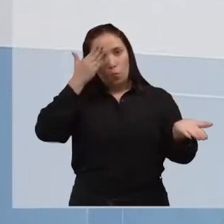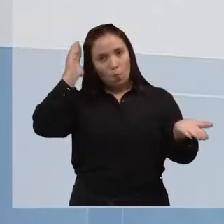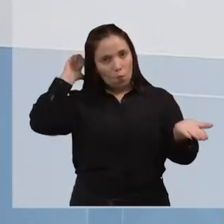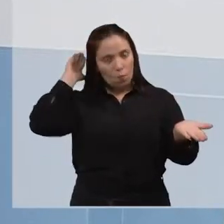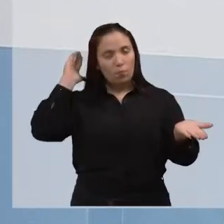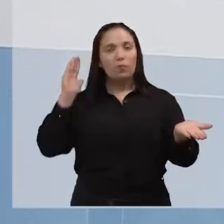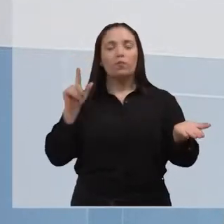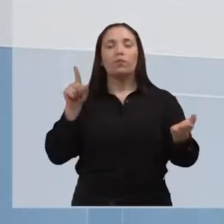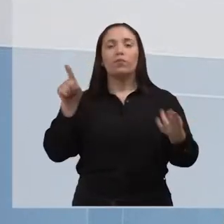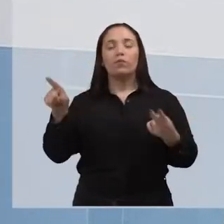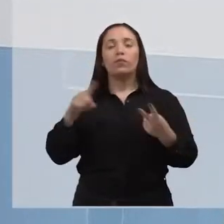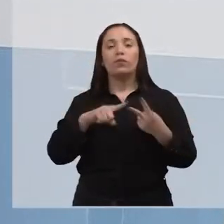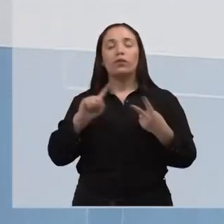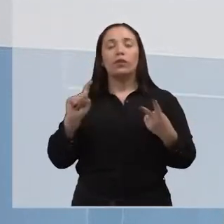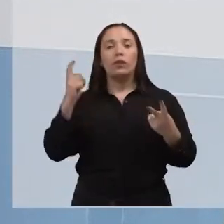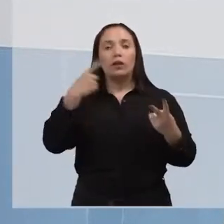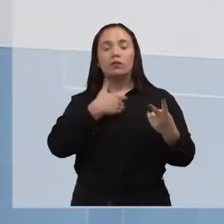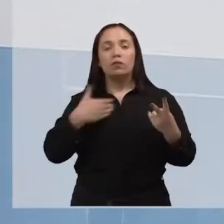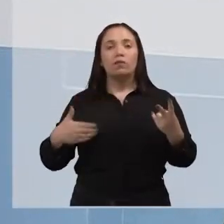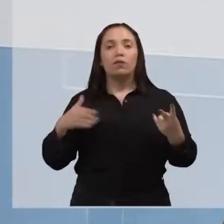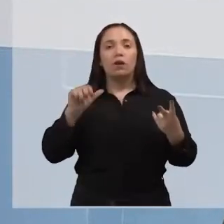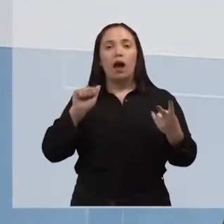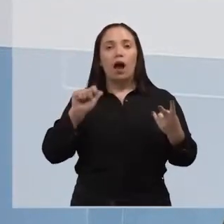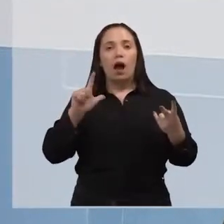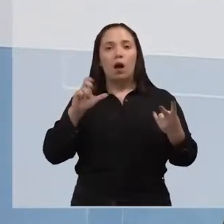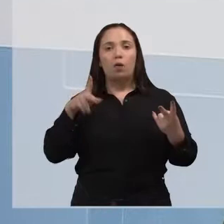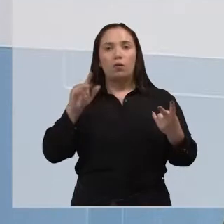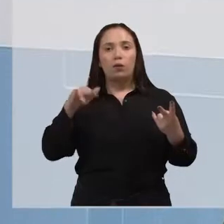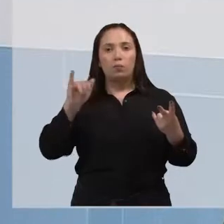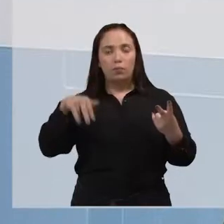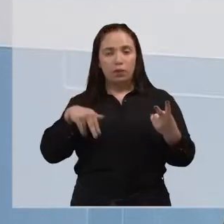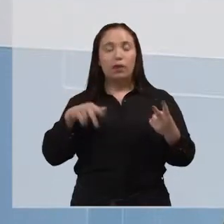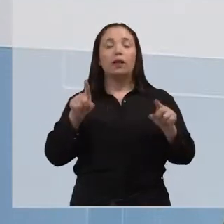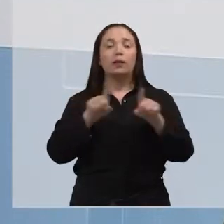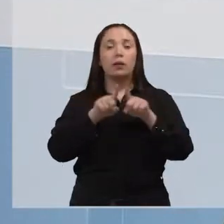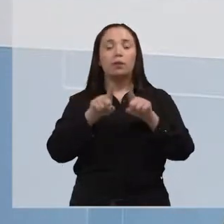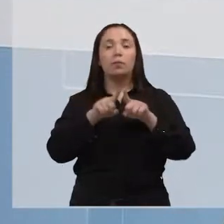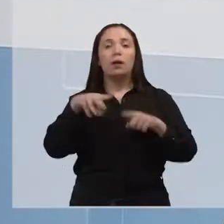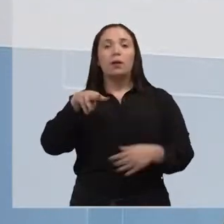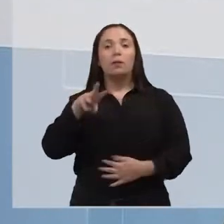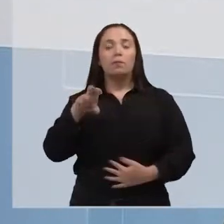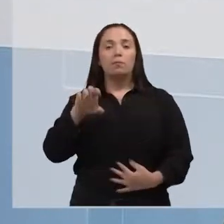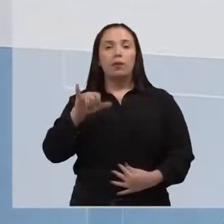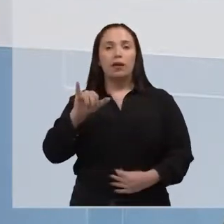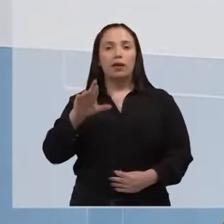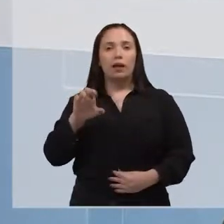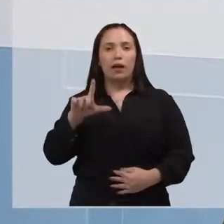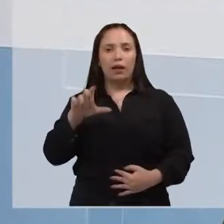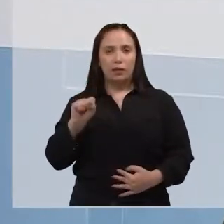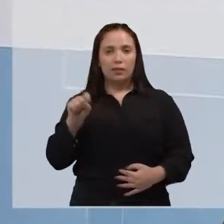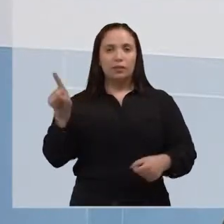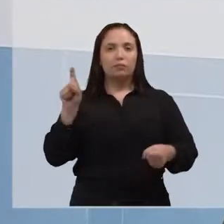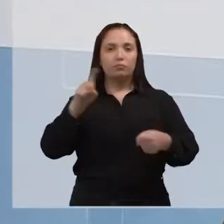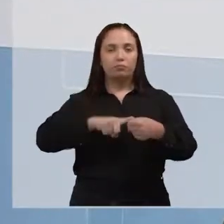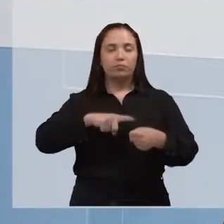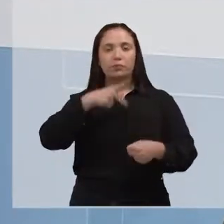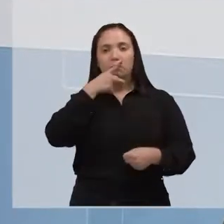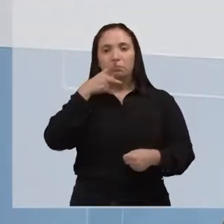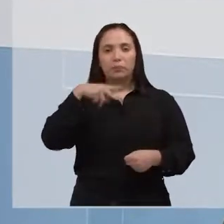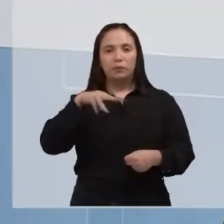com o ex-governador de São Paulo, Geraldo Alckmin, envolvendo o Meirelles, que se filiou ao PMDB,